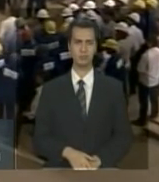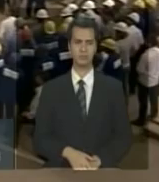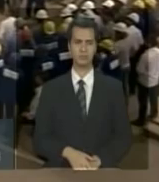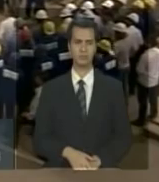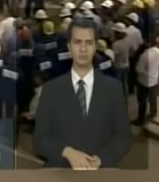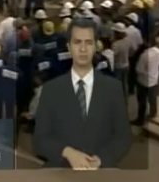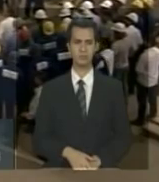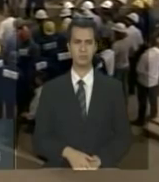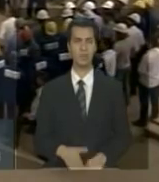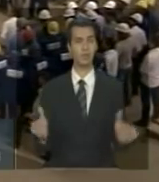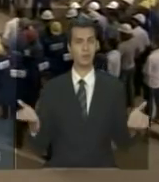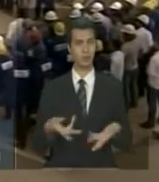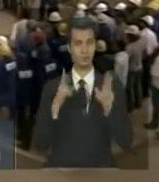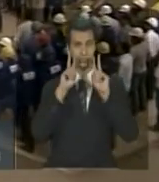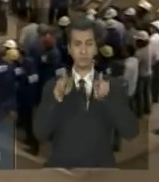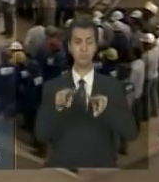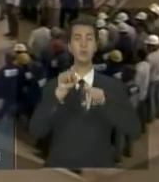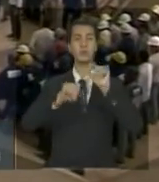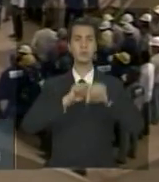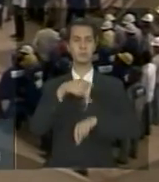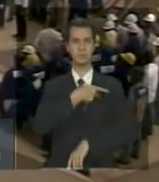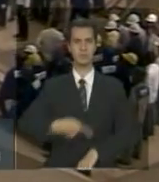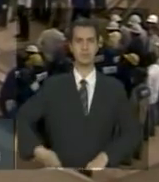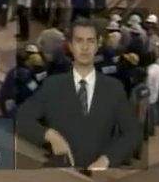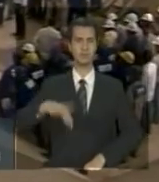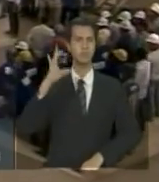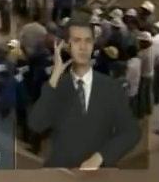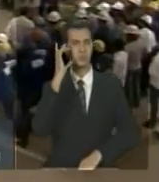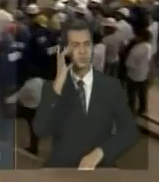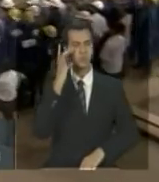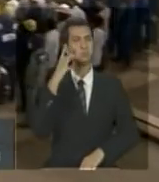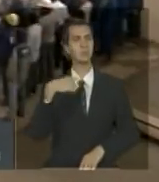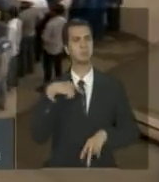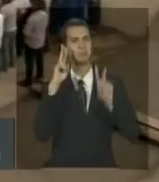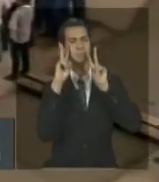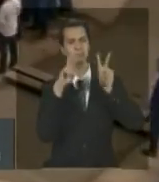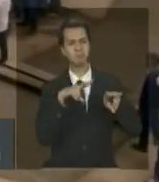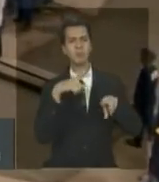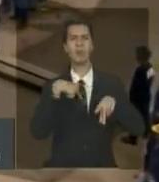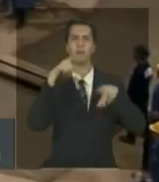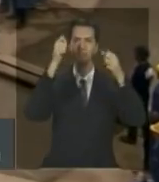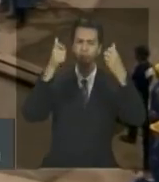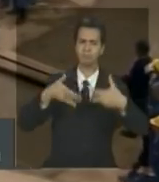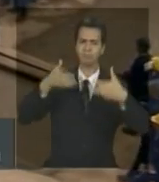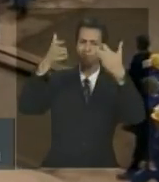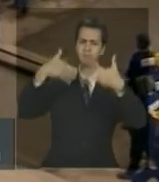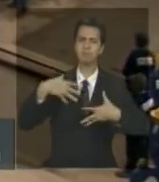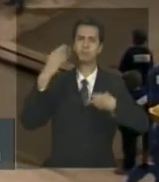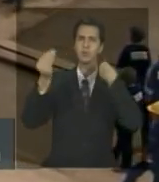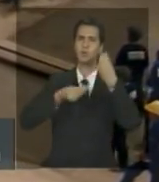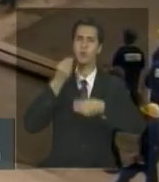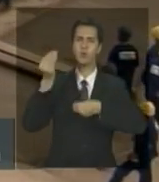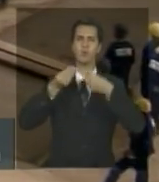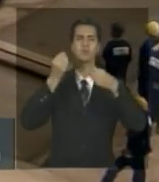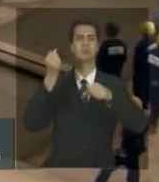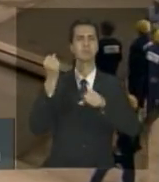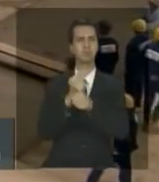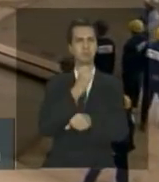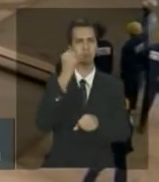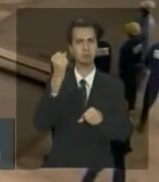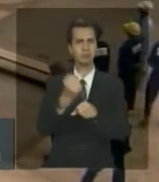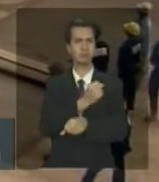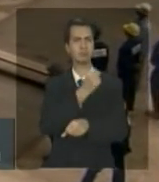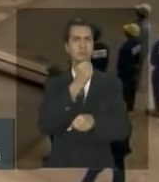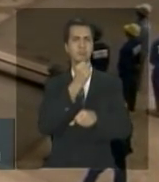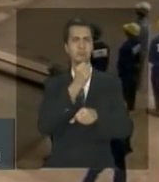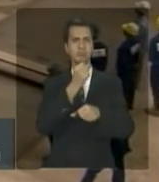Vemos aí a presidenta Dilma recebendo as explicações de como vai ser feita